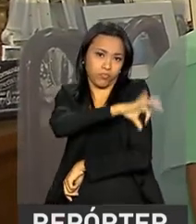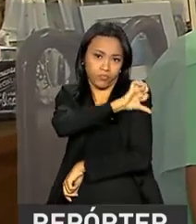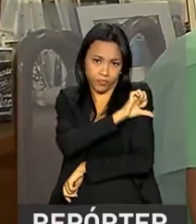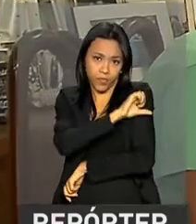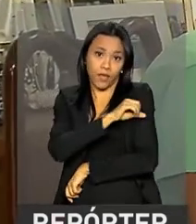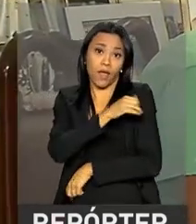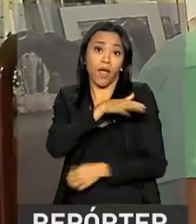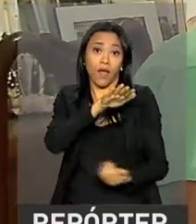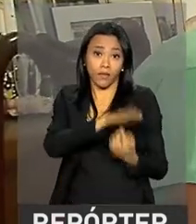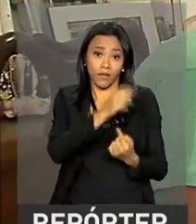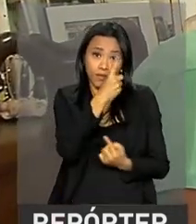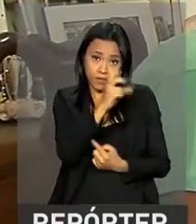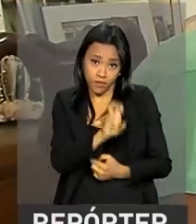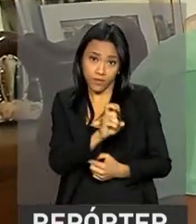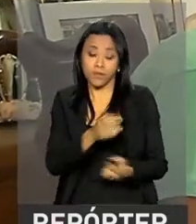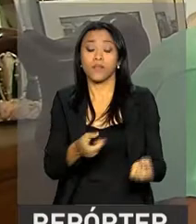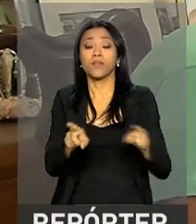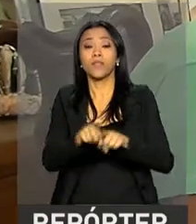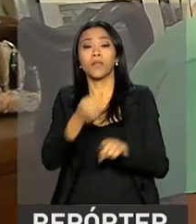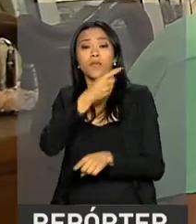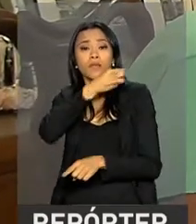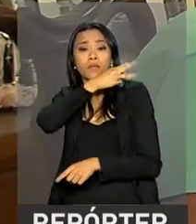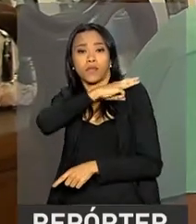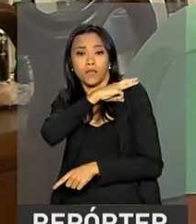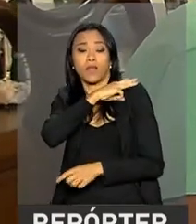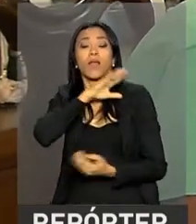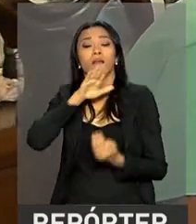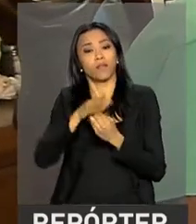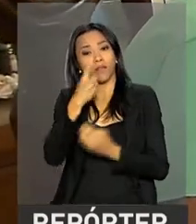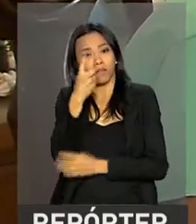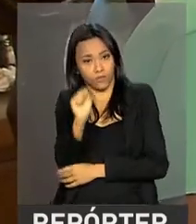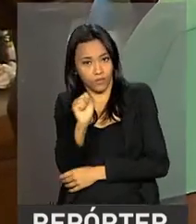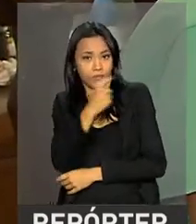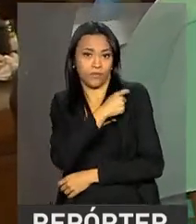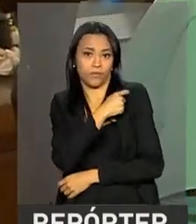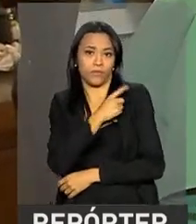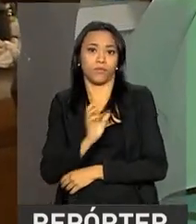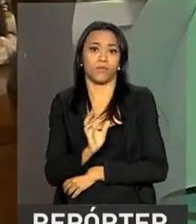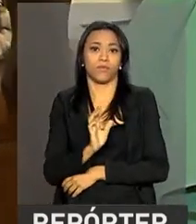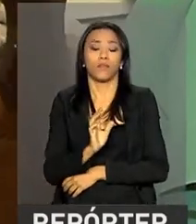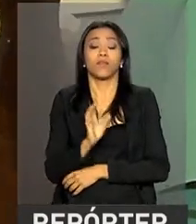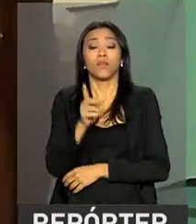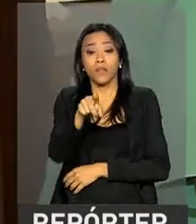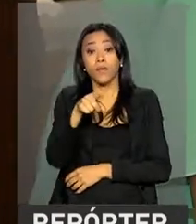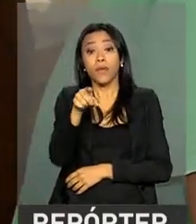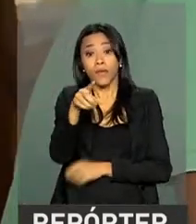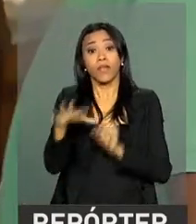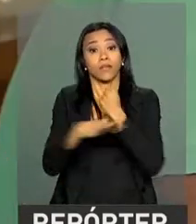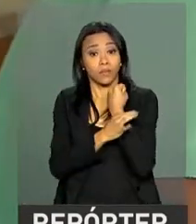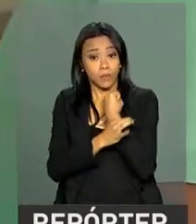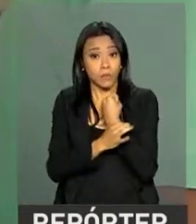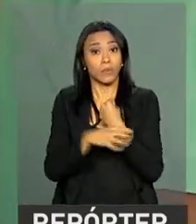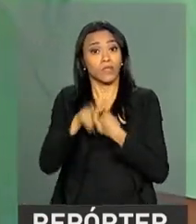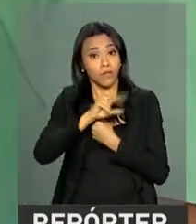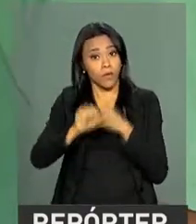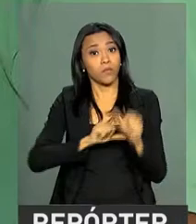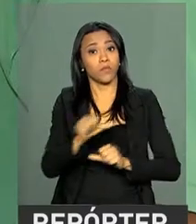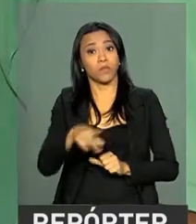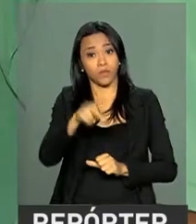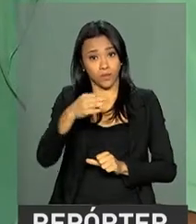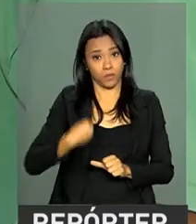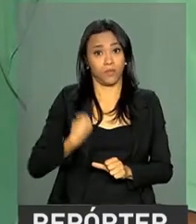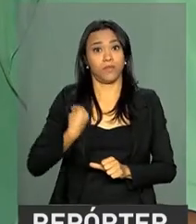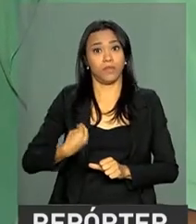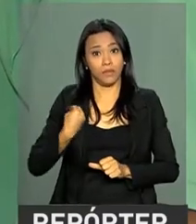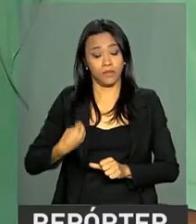15 anos e do ensino médio para quem tem no mínimo 18 anos eo caio garante que essa oportunidade vai mudar a sua vida